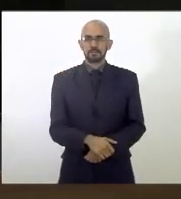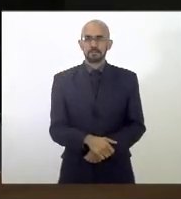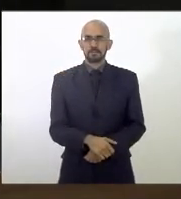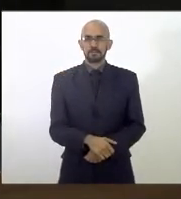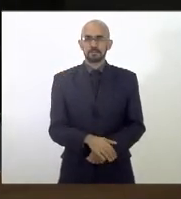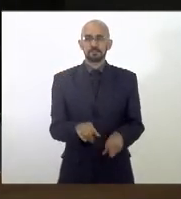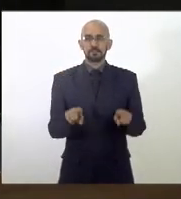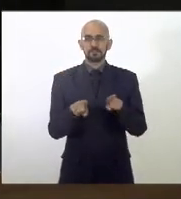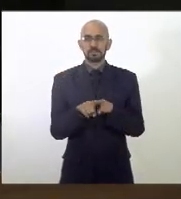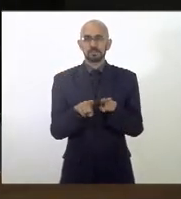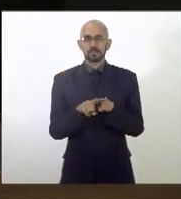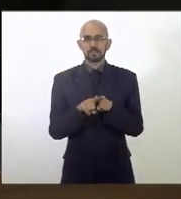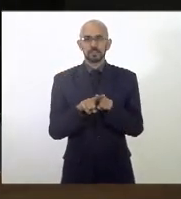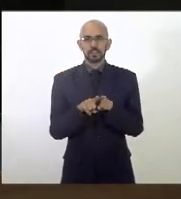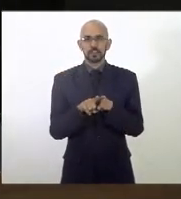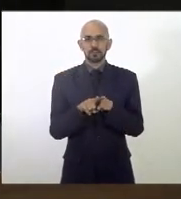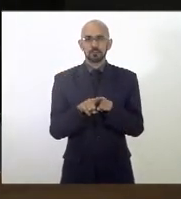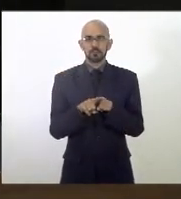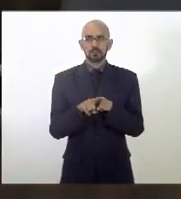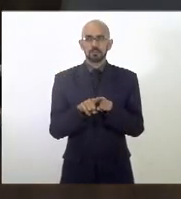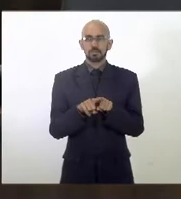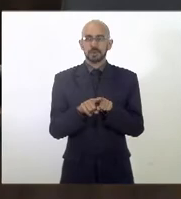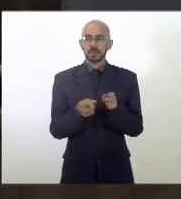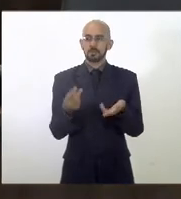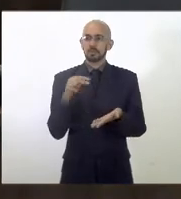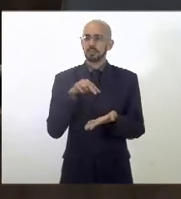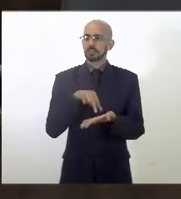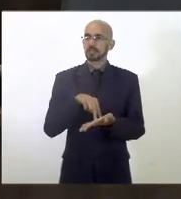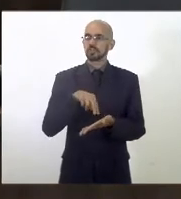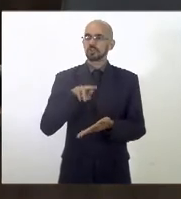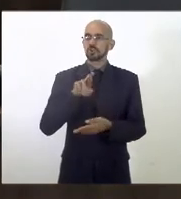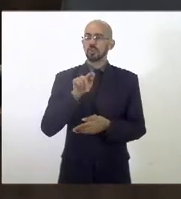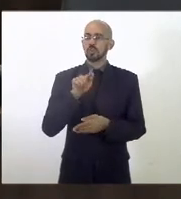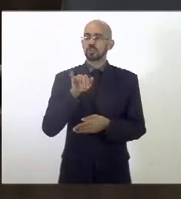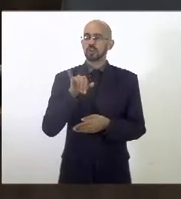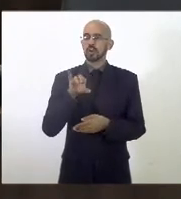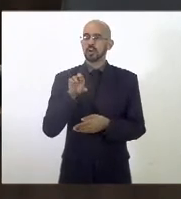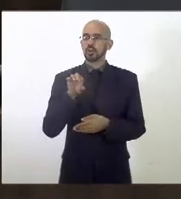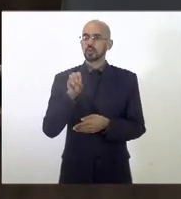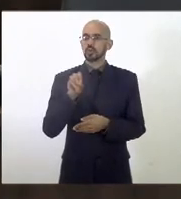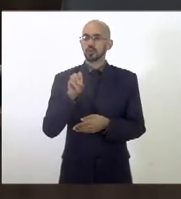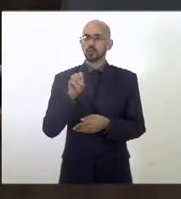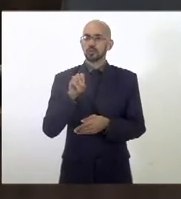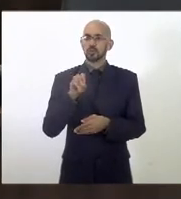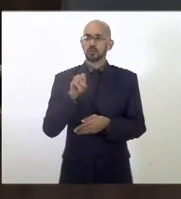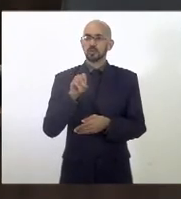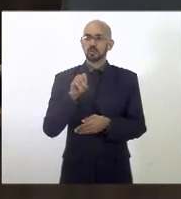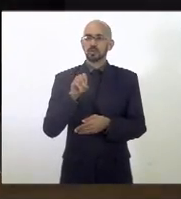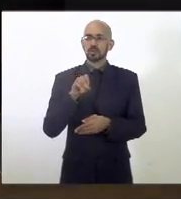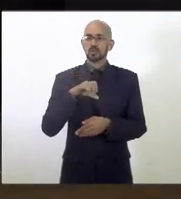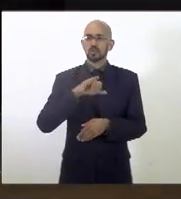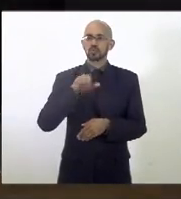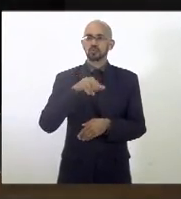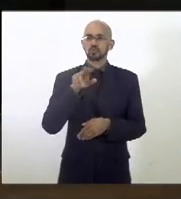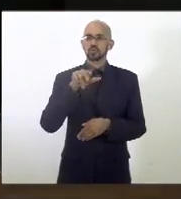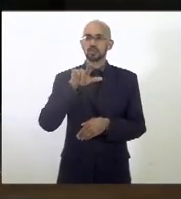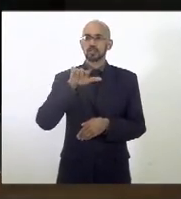Também presente o Rogério Teixeira, nosso Juninho do Pneu, secretário